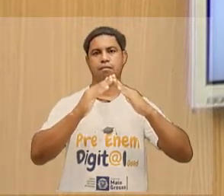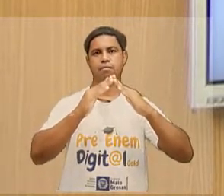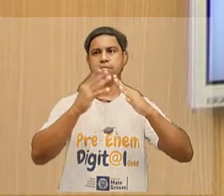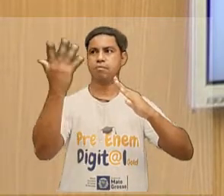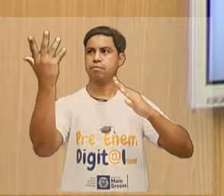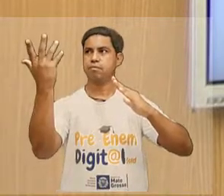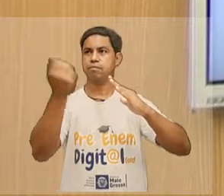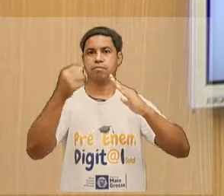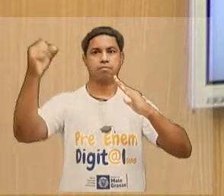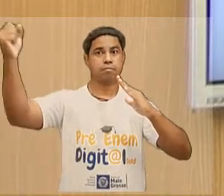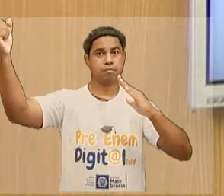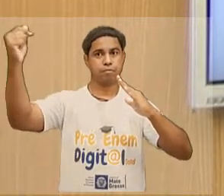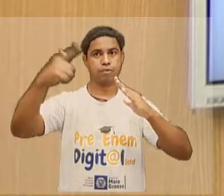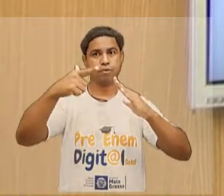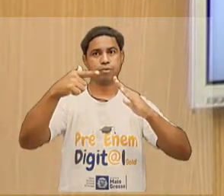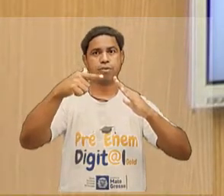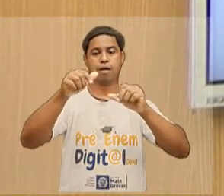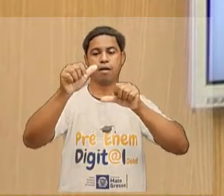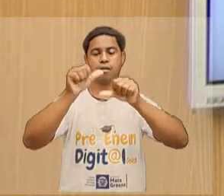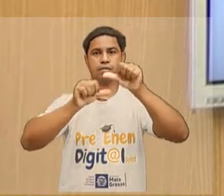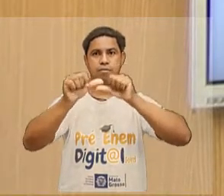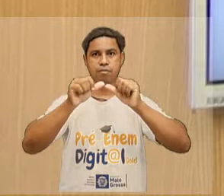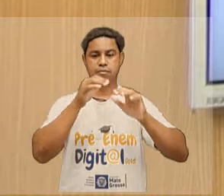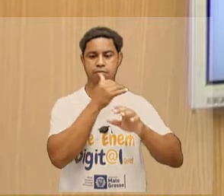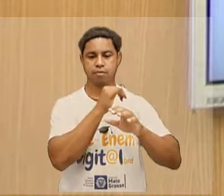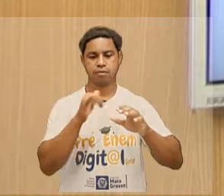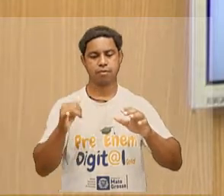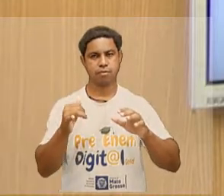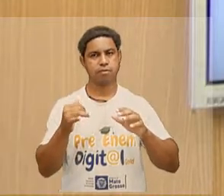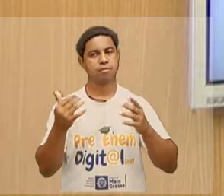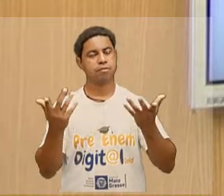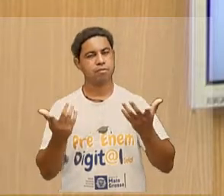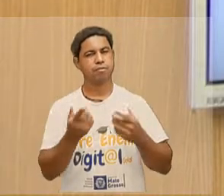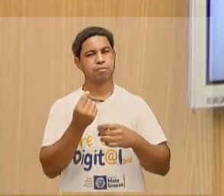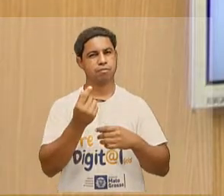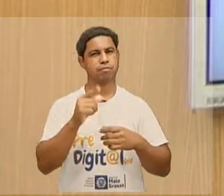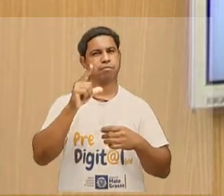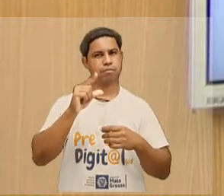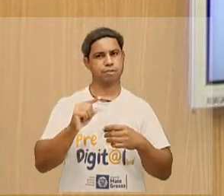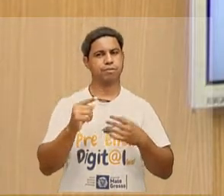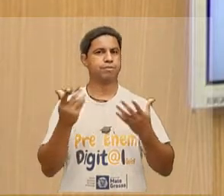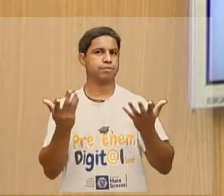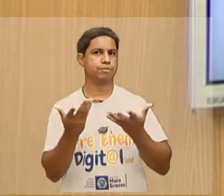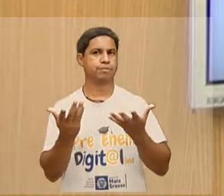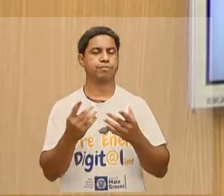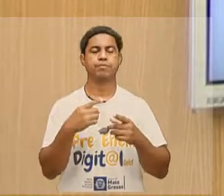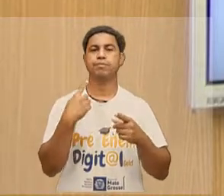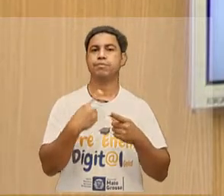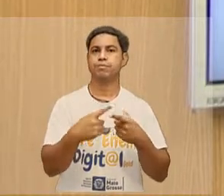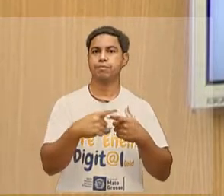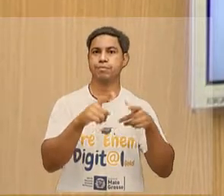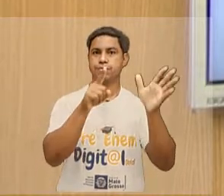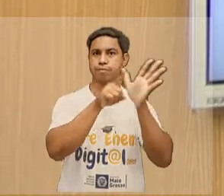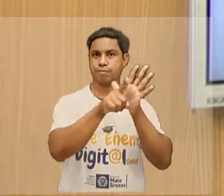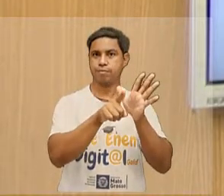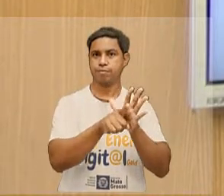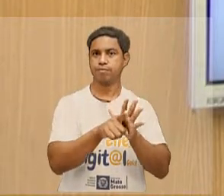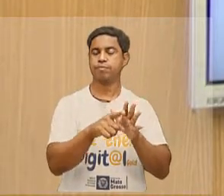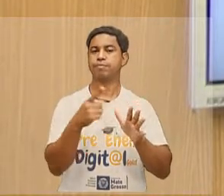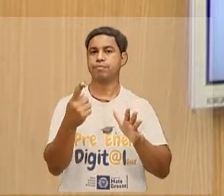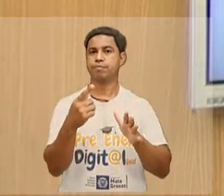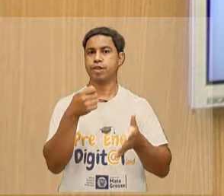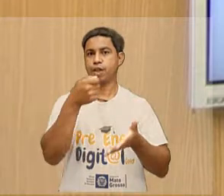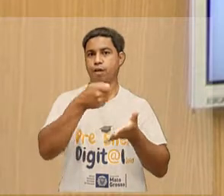argumentação. Porque a prova, o exame, ENEM, às vezes cobra situações de